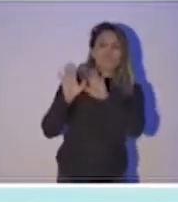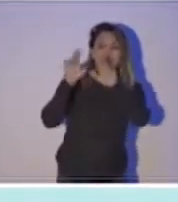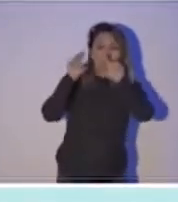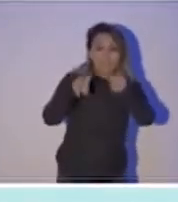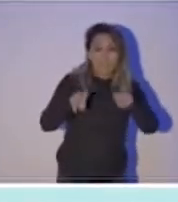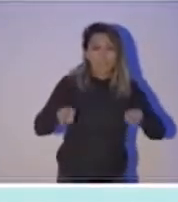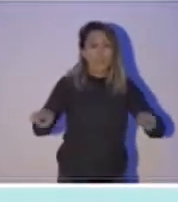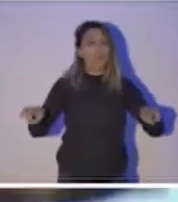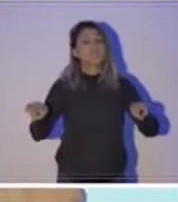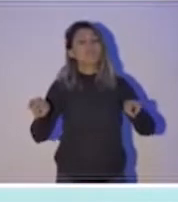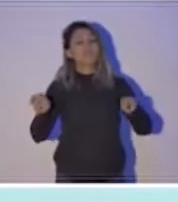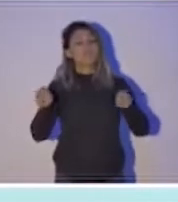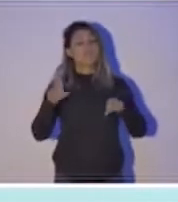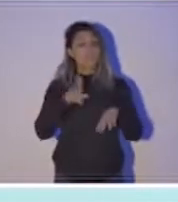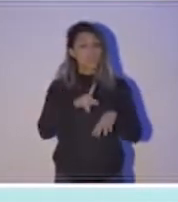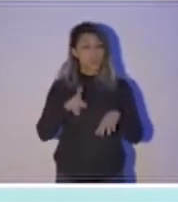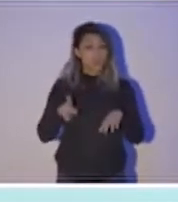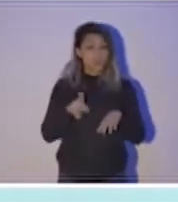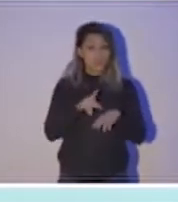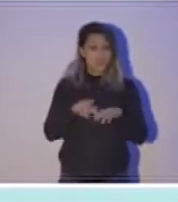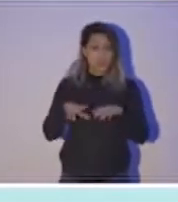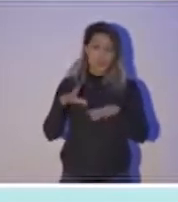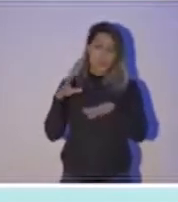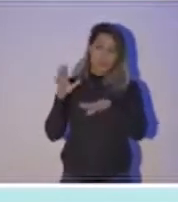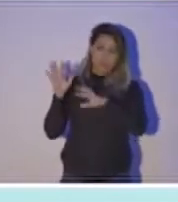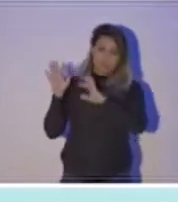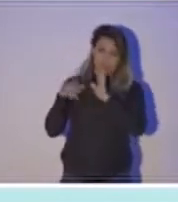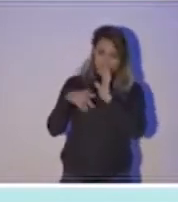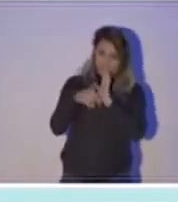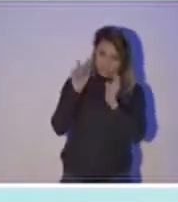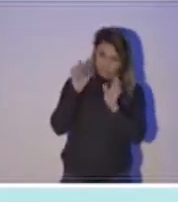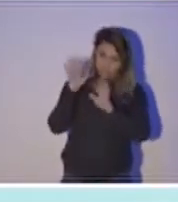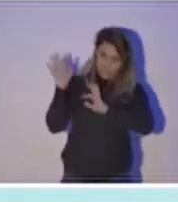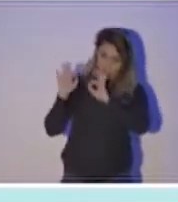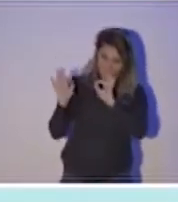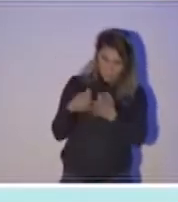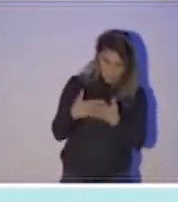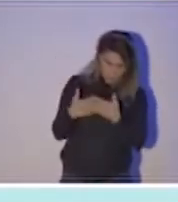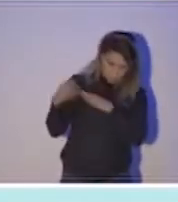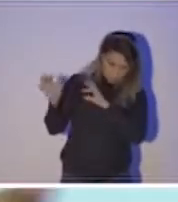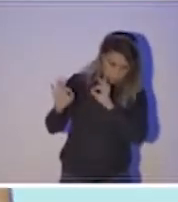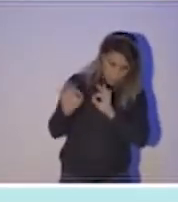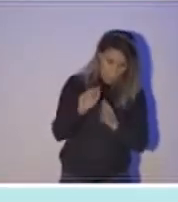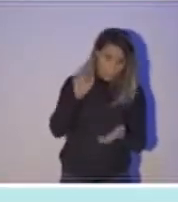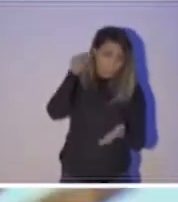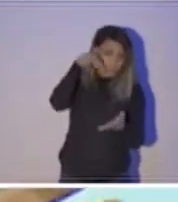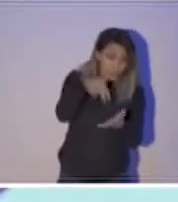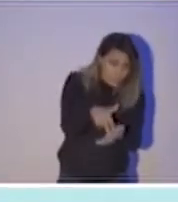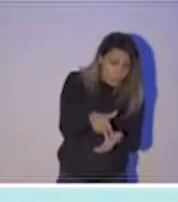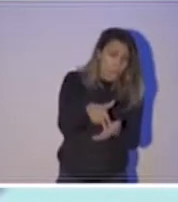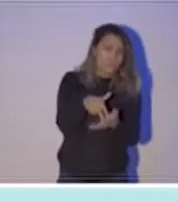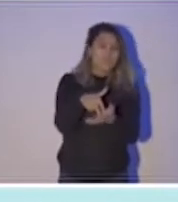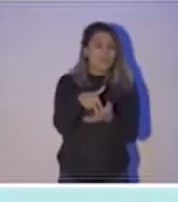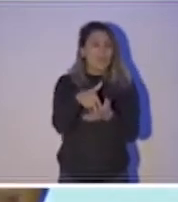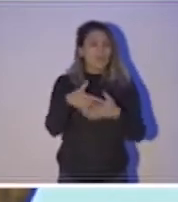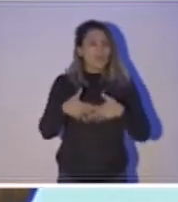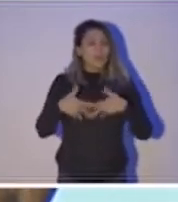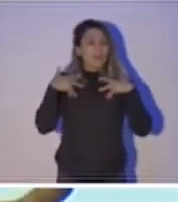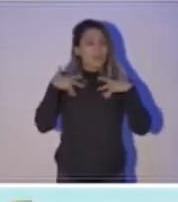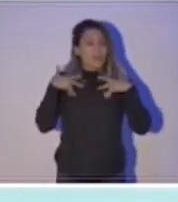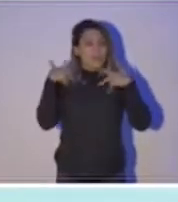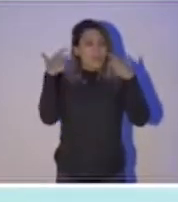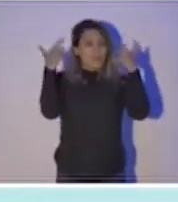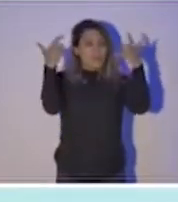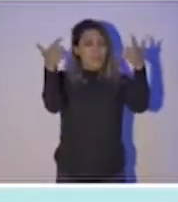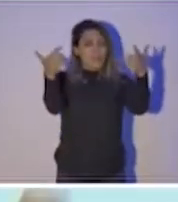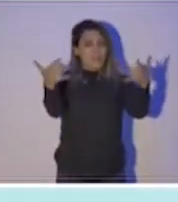dias planejando sua aula, noites em claro, e quando chega lá para dar sua aula bem empolgado, que está naquele clima